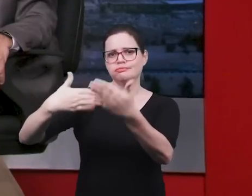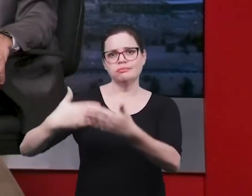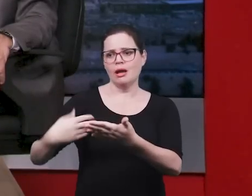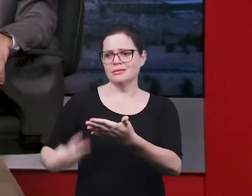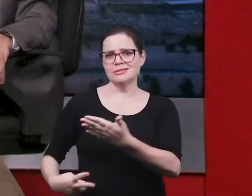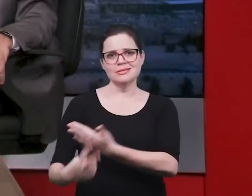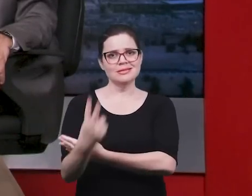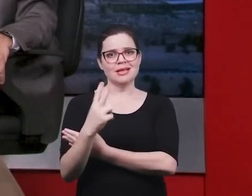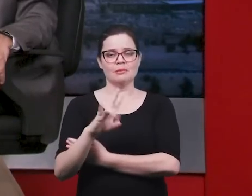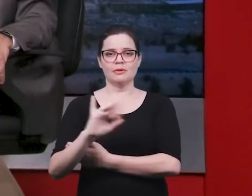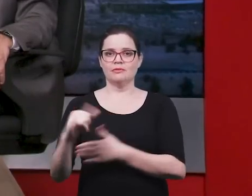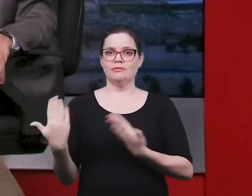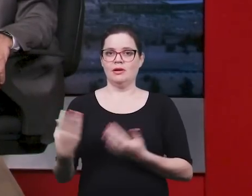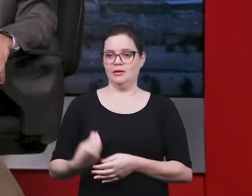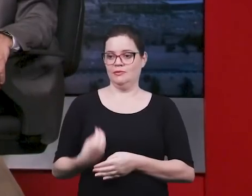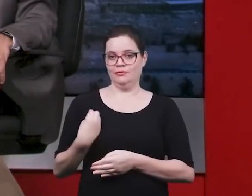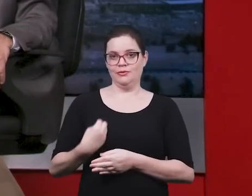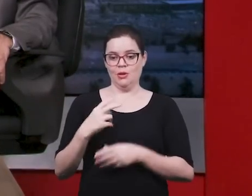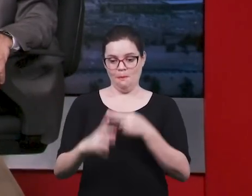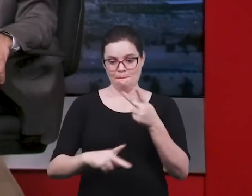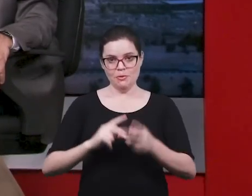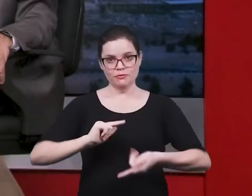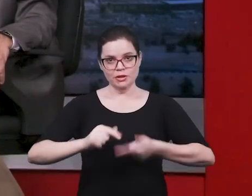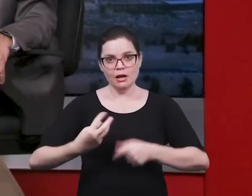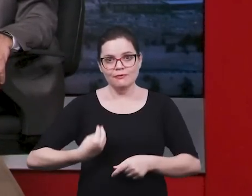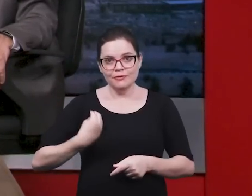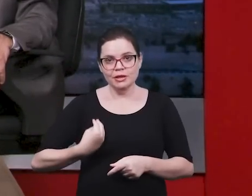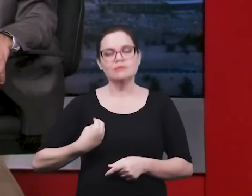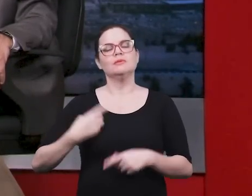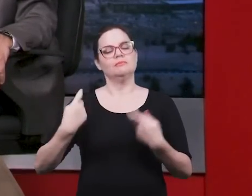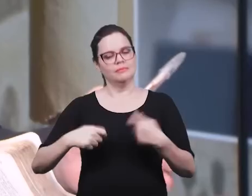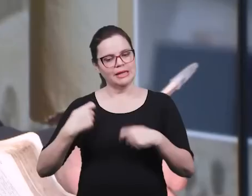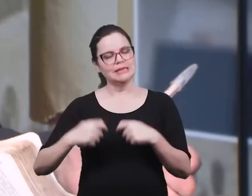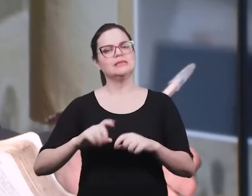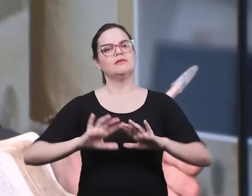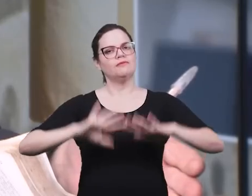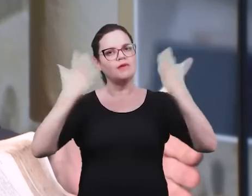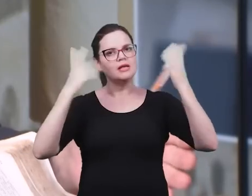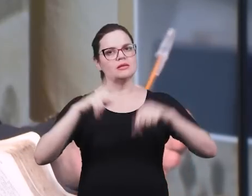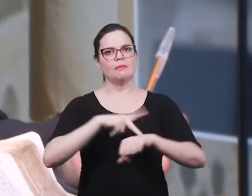todo um tempo, o tempo da existência do povo de Israel. Então,